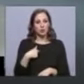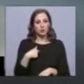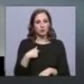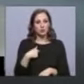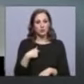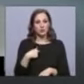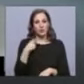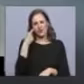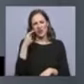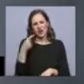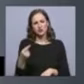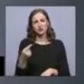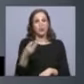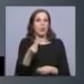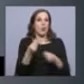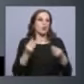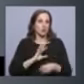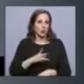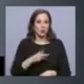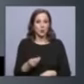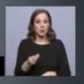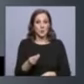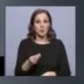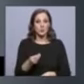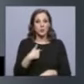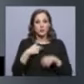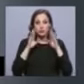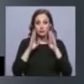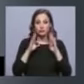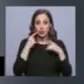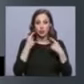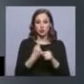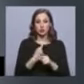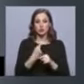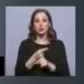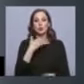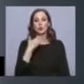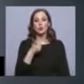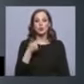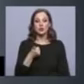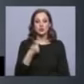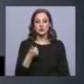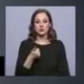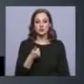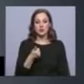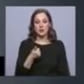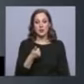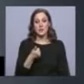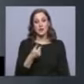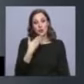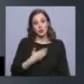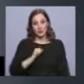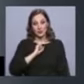viajo muito pelo mundo sempre me mostrar as coisas bonitas as coisas minhas experiências e